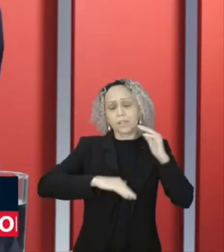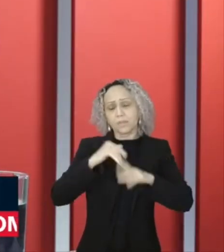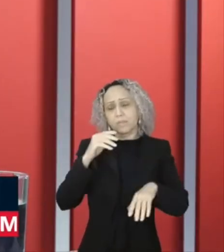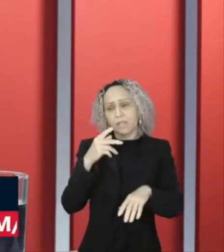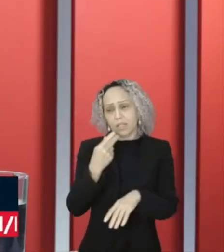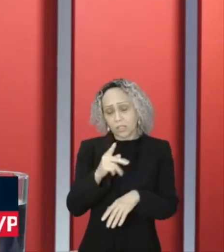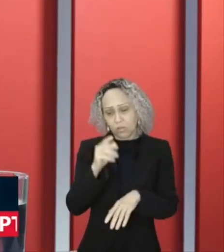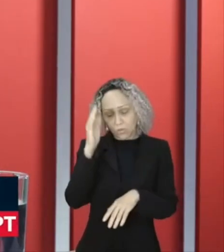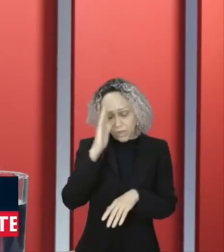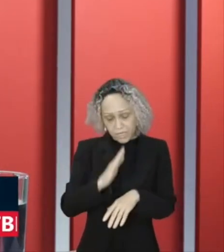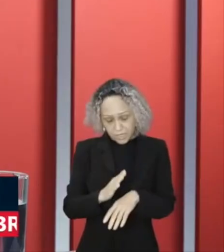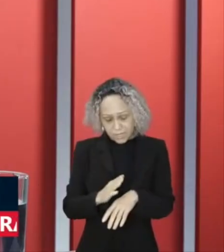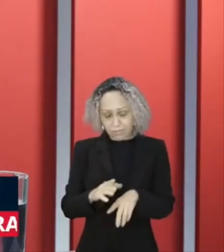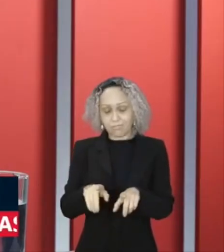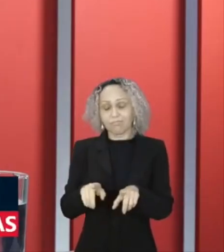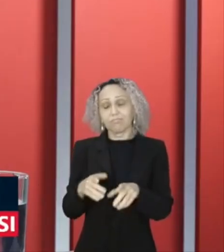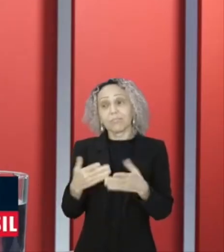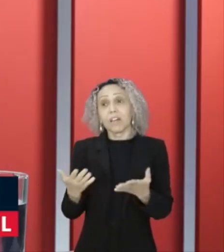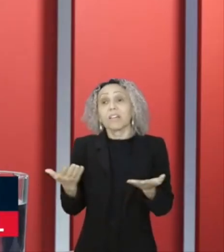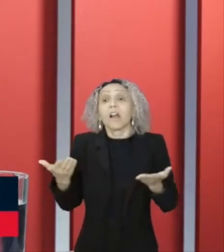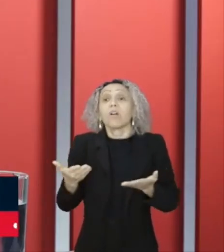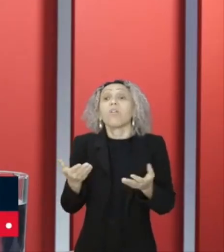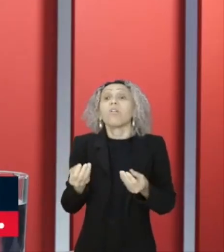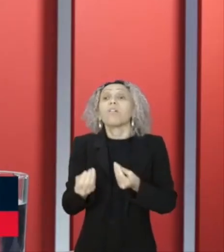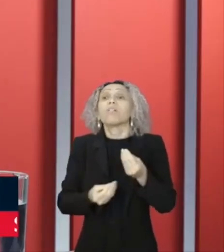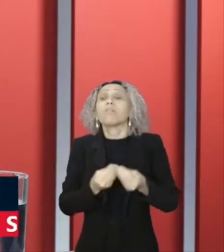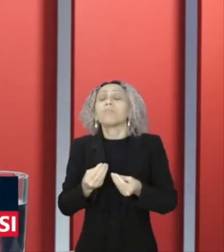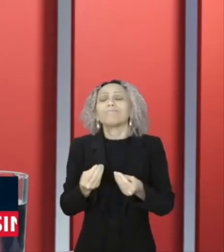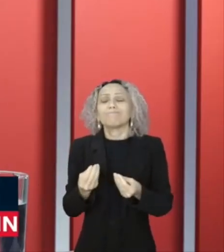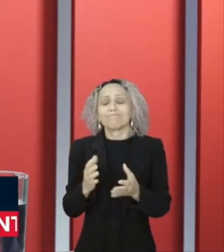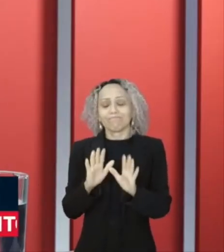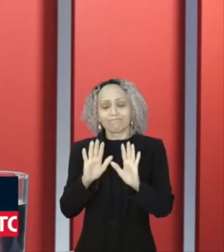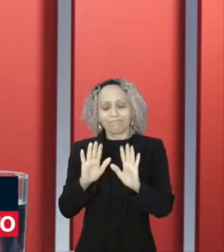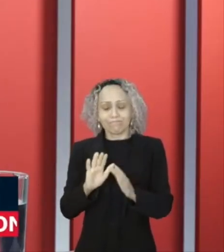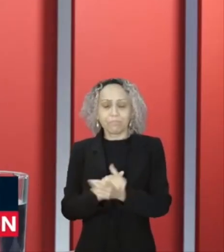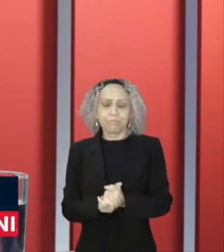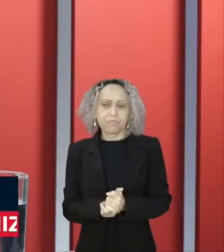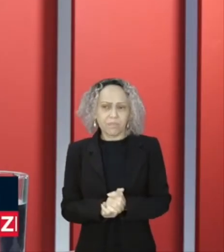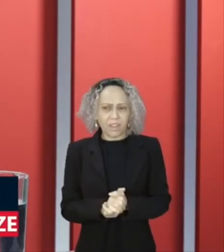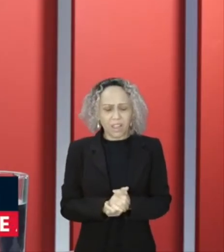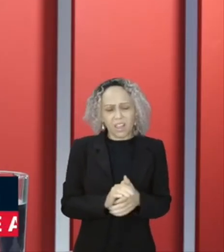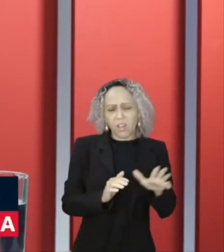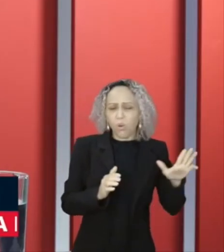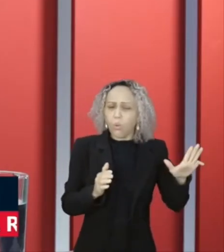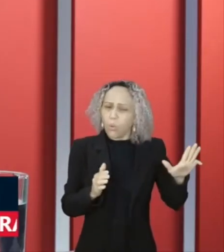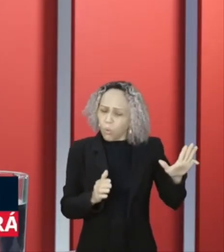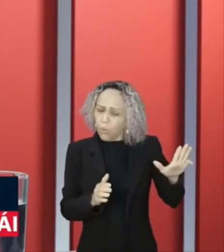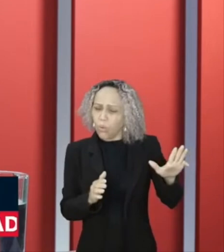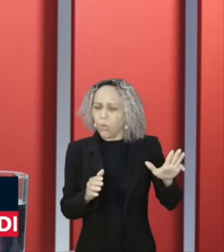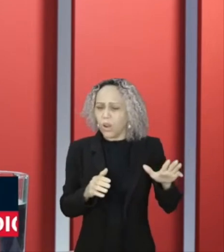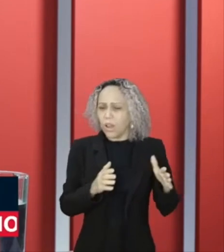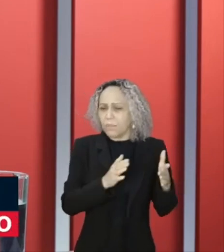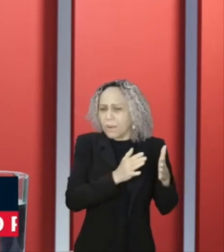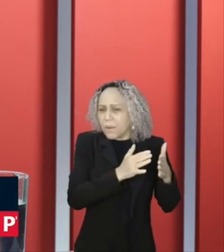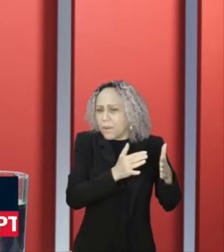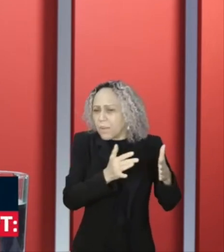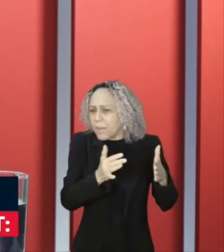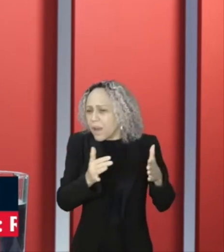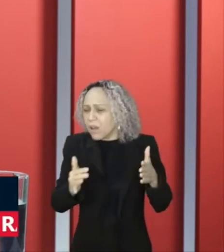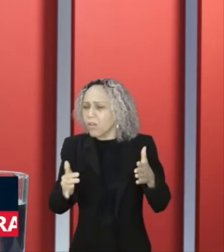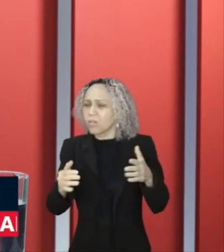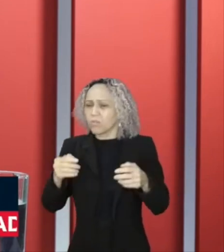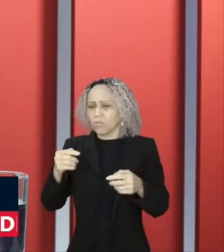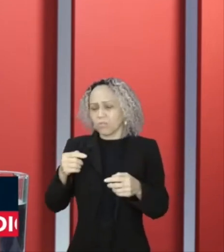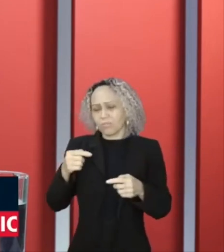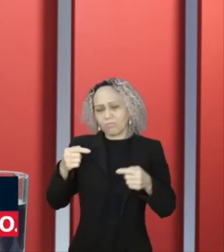Lula, né? Não há nada que ele tenha debatido ao longo da campanha eleitoral em que ele não tenha colocado a marca